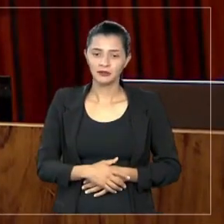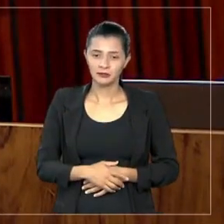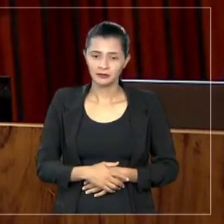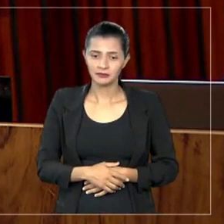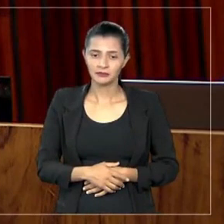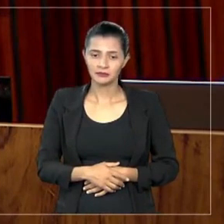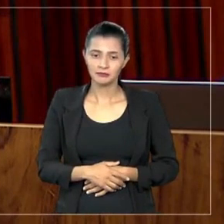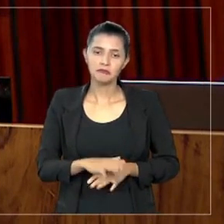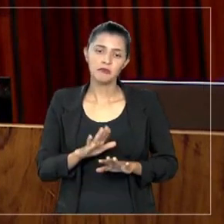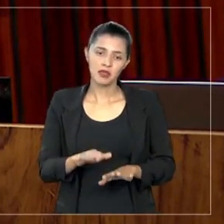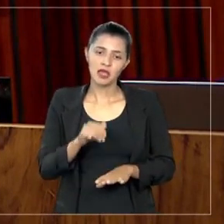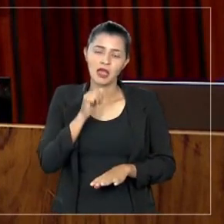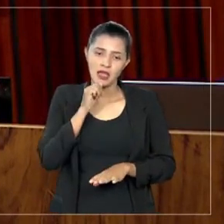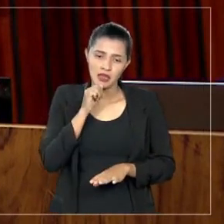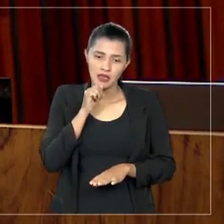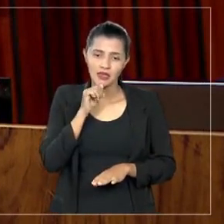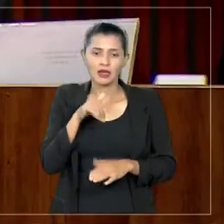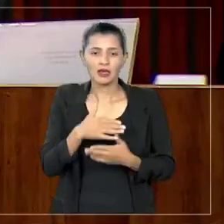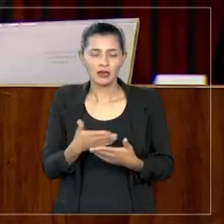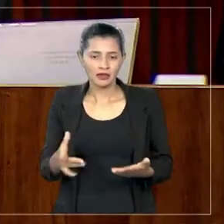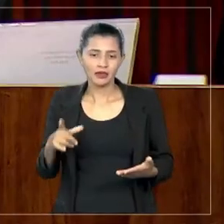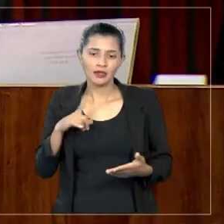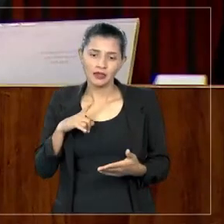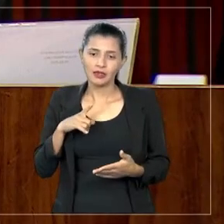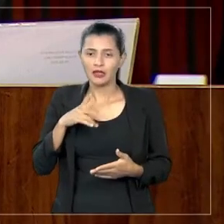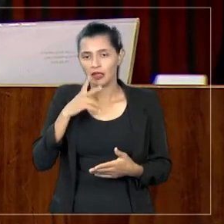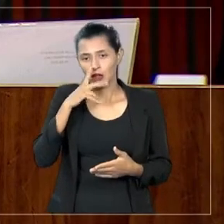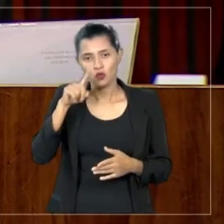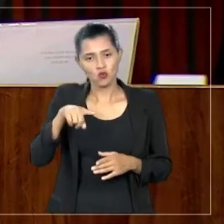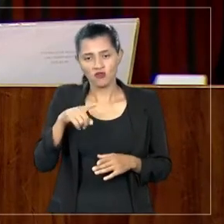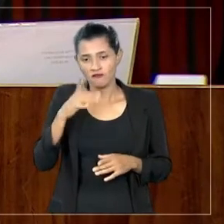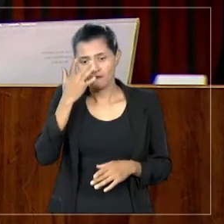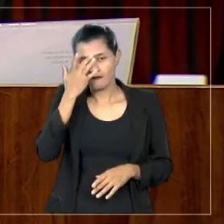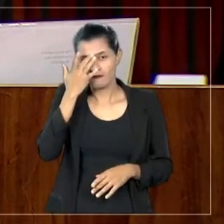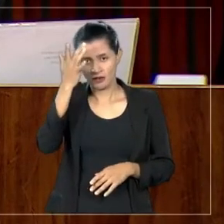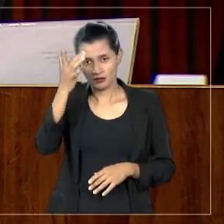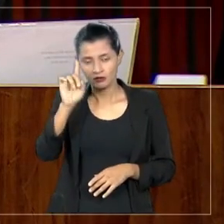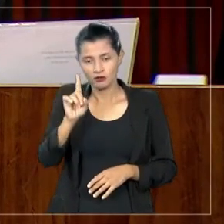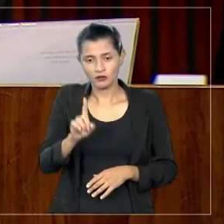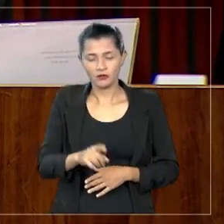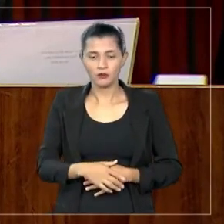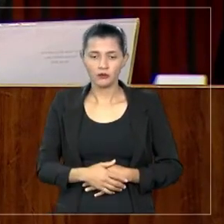ainda que, quiçá, não seja a prima facie.